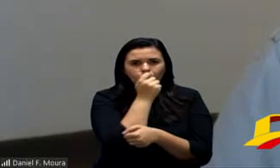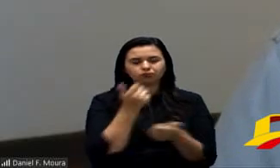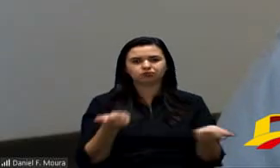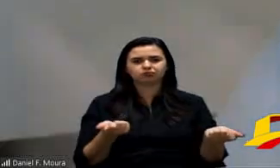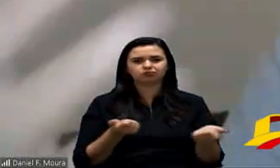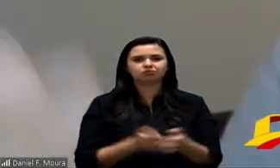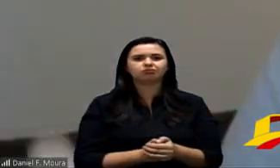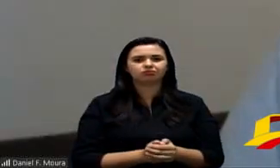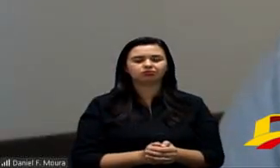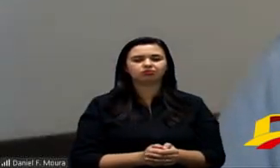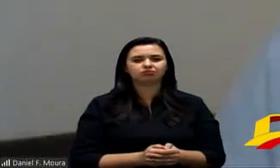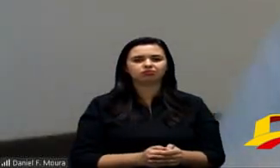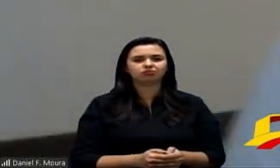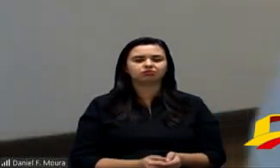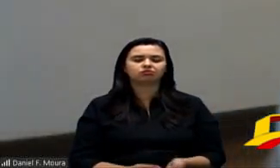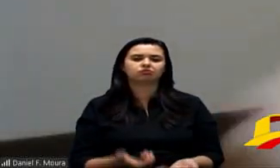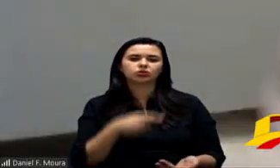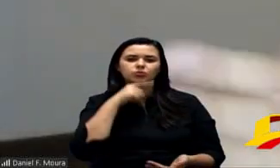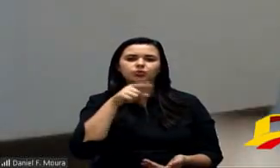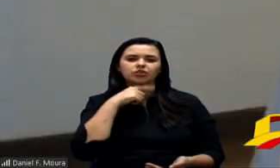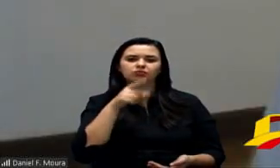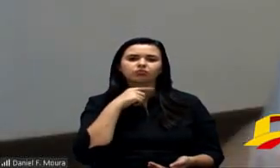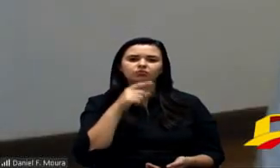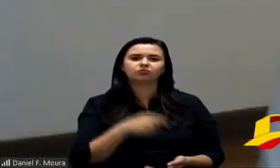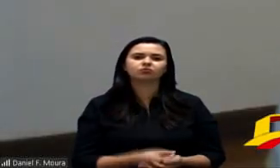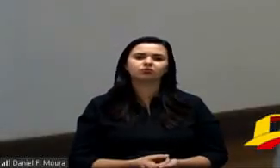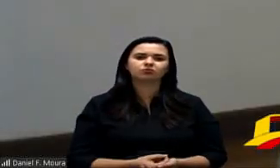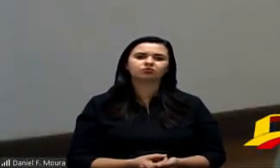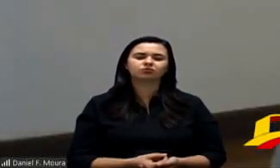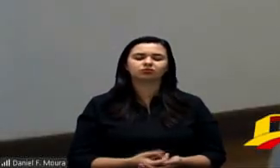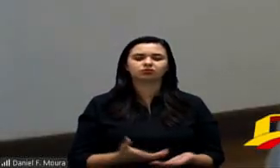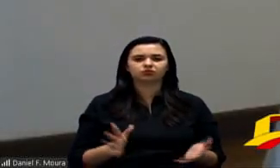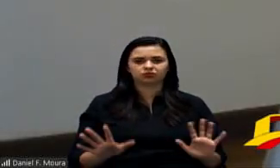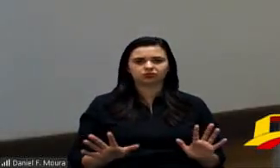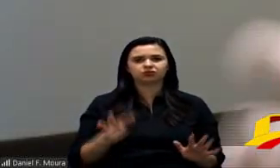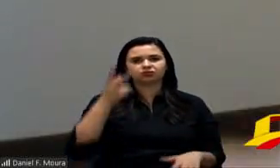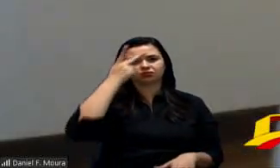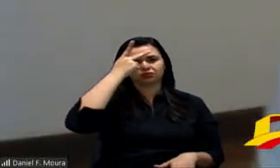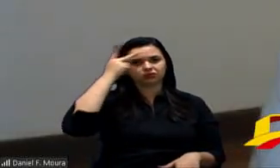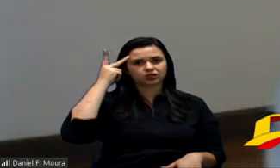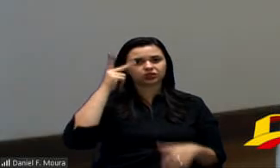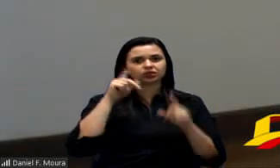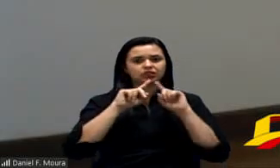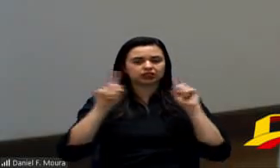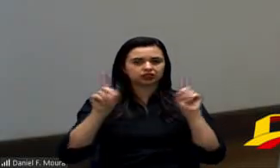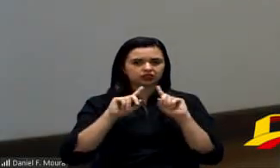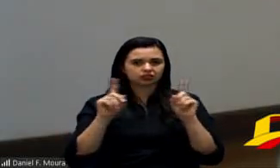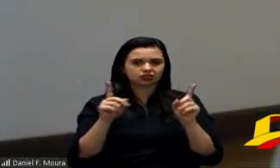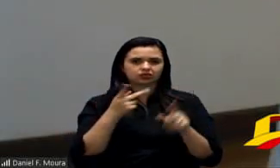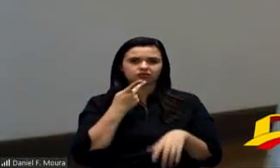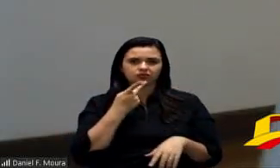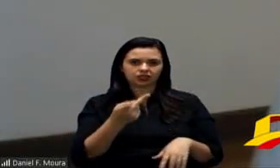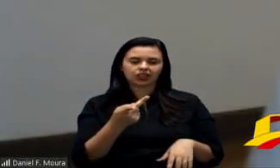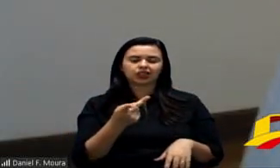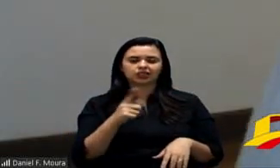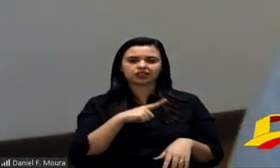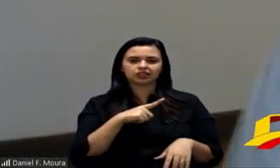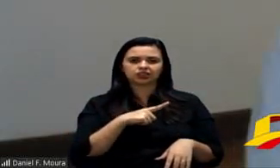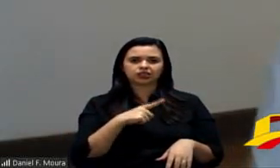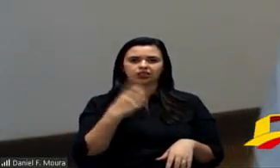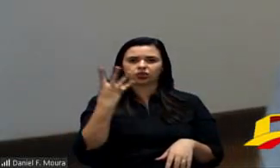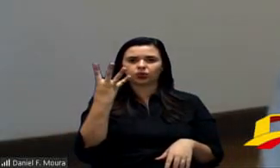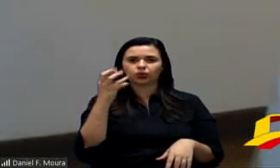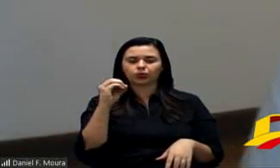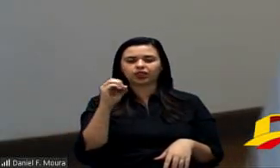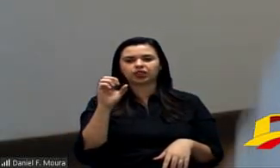comportamento natural. Então, essas pessoas, infelizmente, preciso falar isso, essas pessoas que... igual o Rony, que tem 40 anos de Sandra, quase o irmão dele, ele